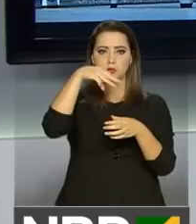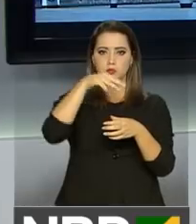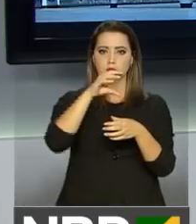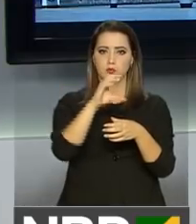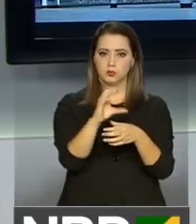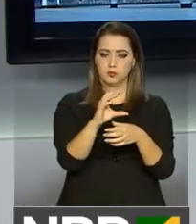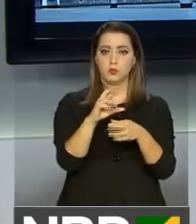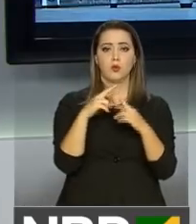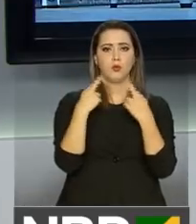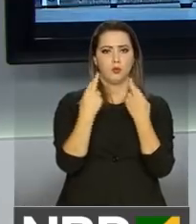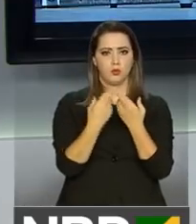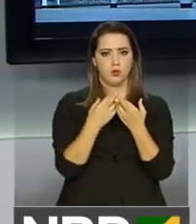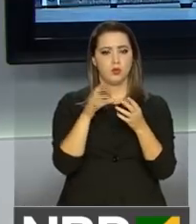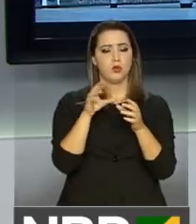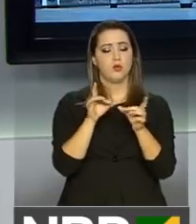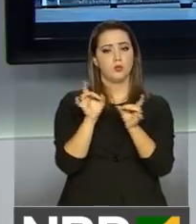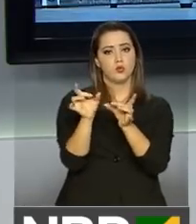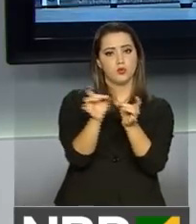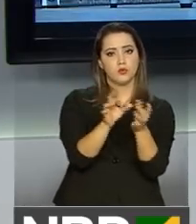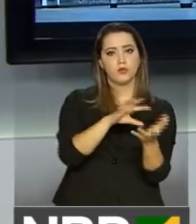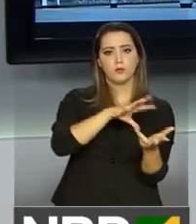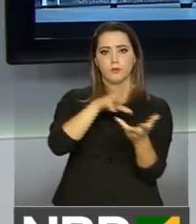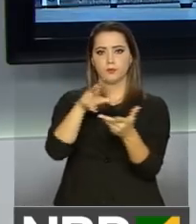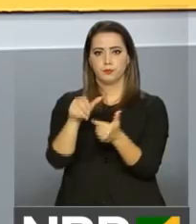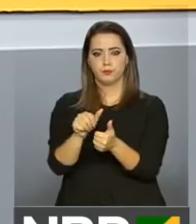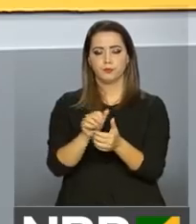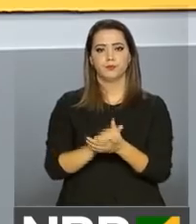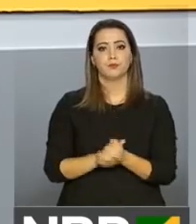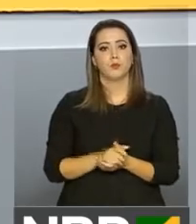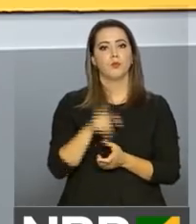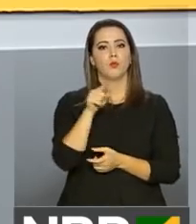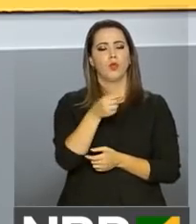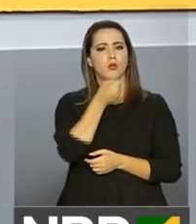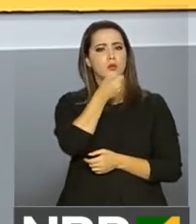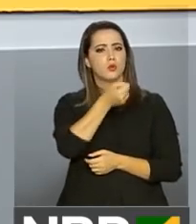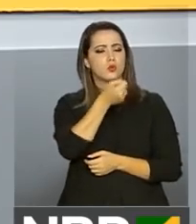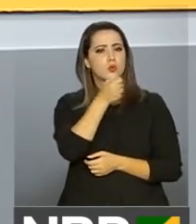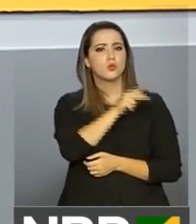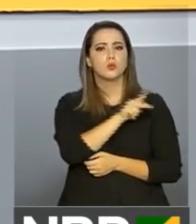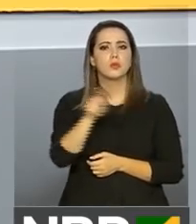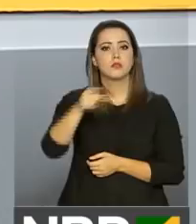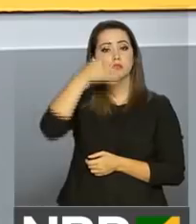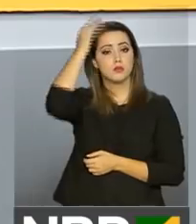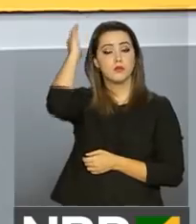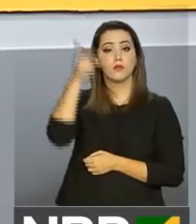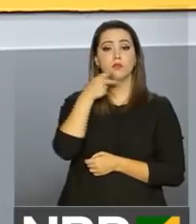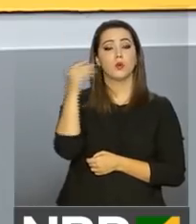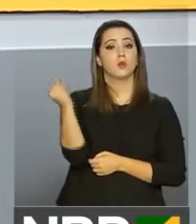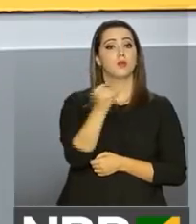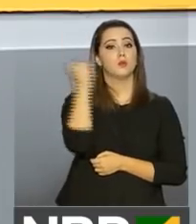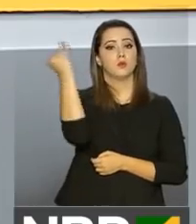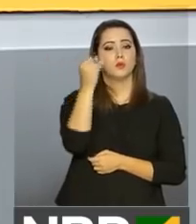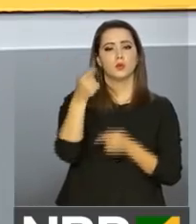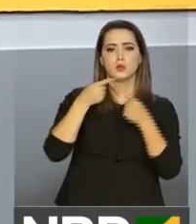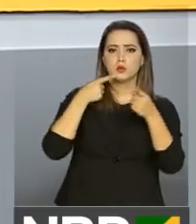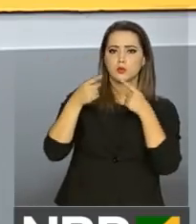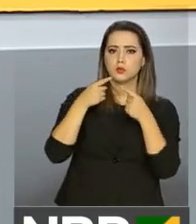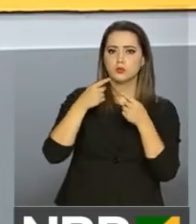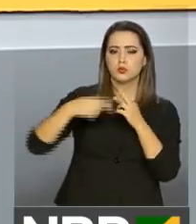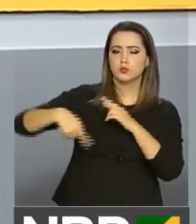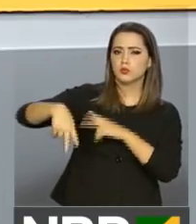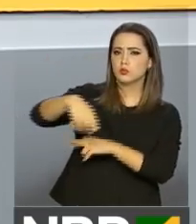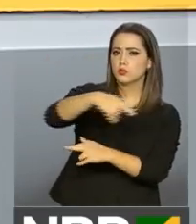da OMC, a Organização Mundial do Comércio. Em seu discurso, o presidente Temer destacou a importância do diálogo e